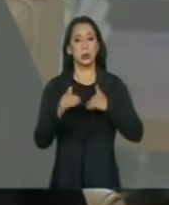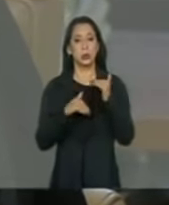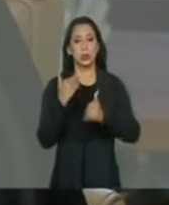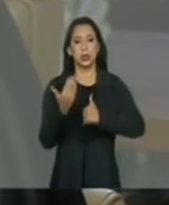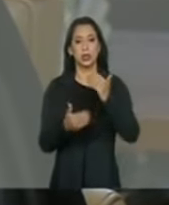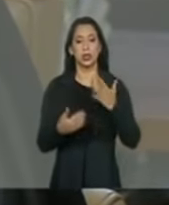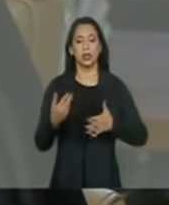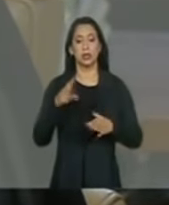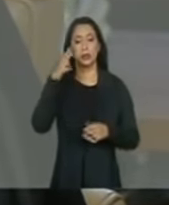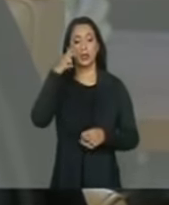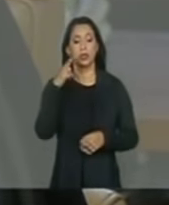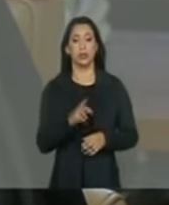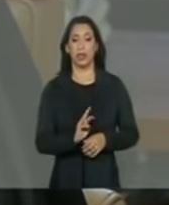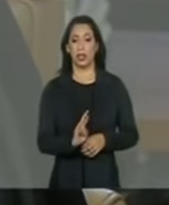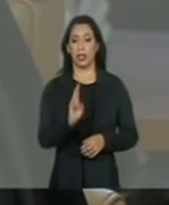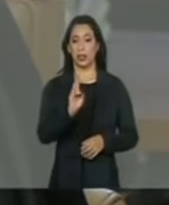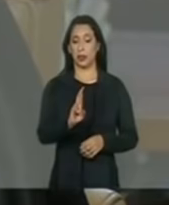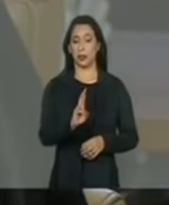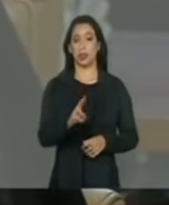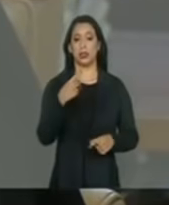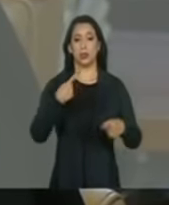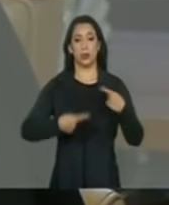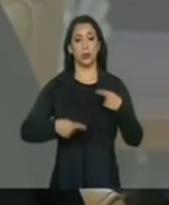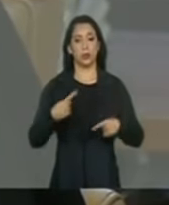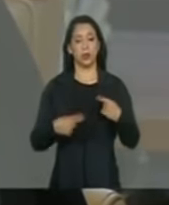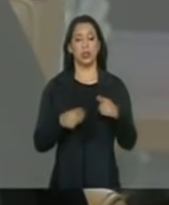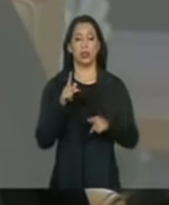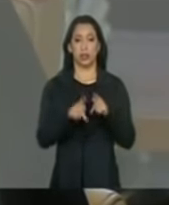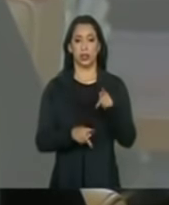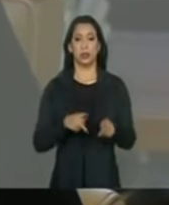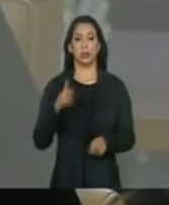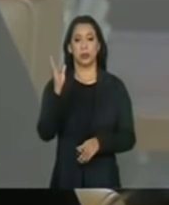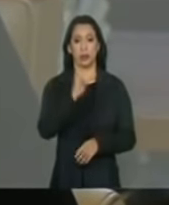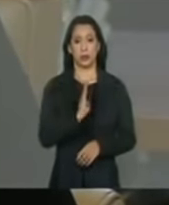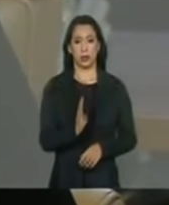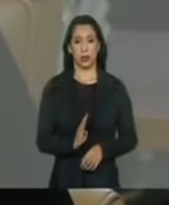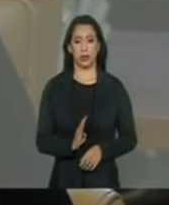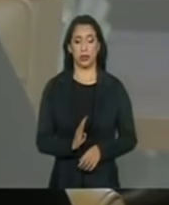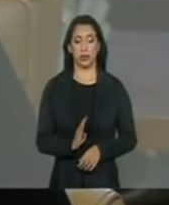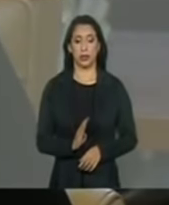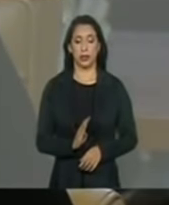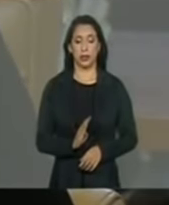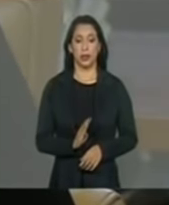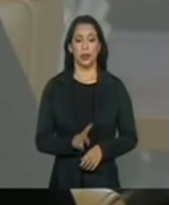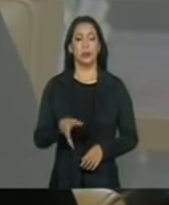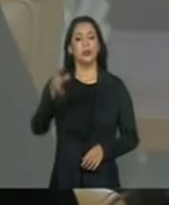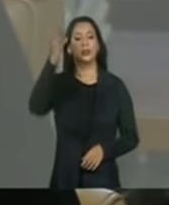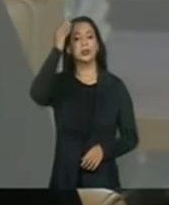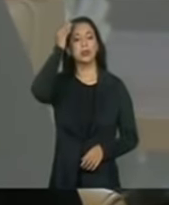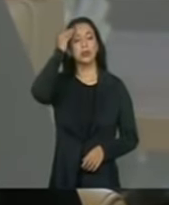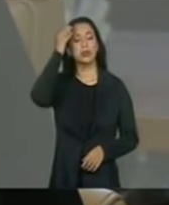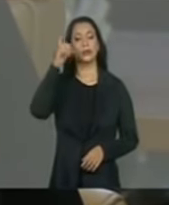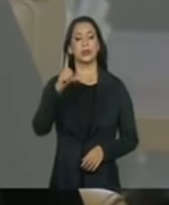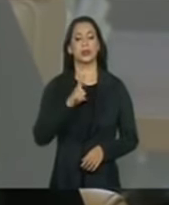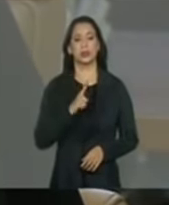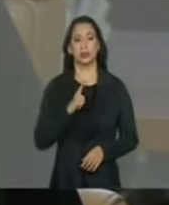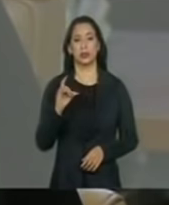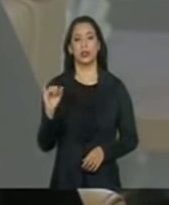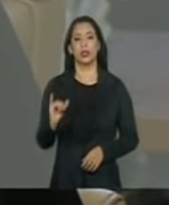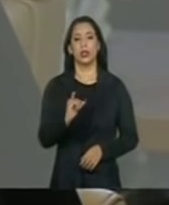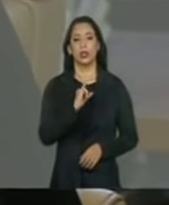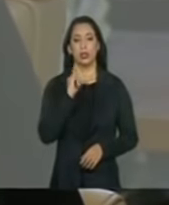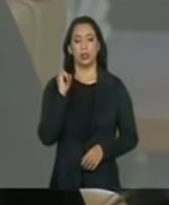de representação política do povo brasileiro esse entendimento o presidente é importante enfatizar